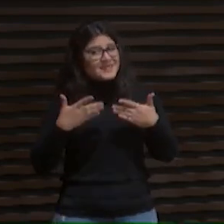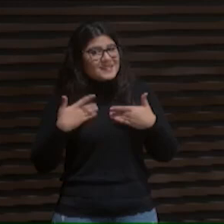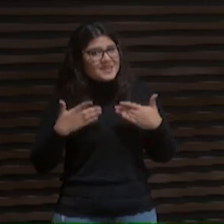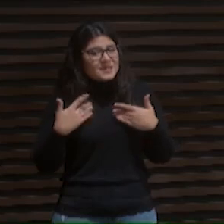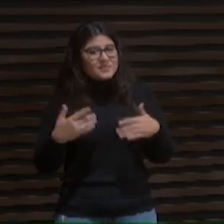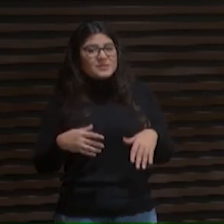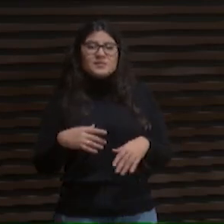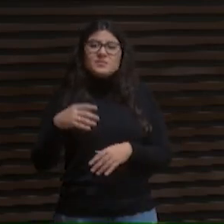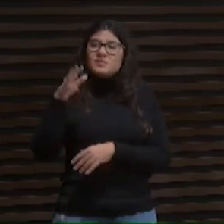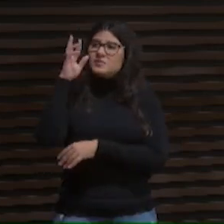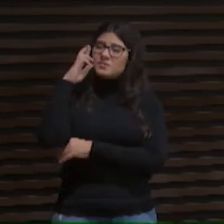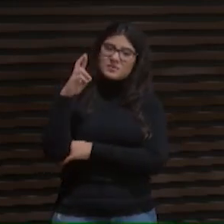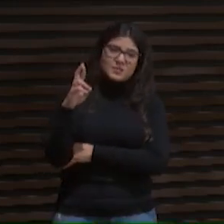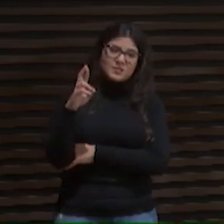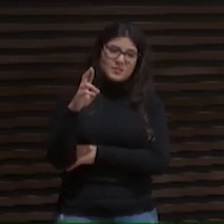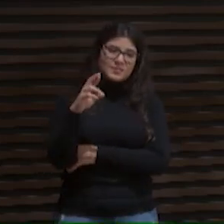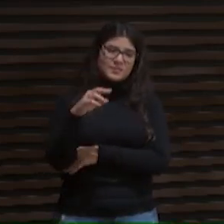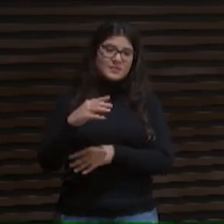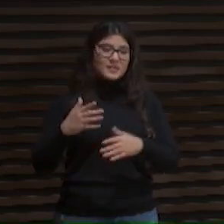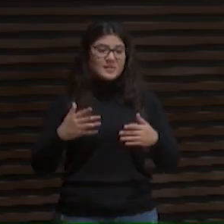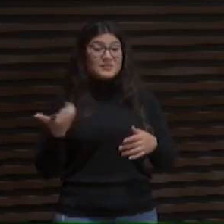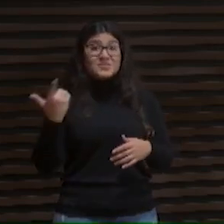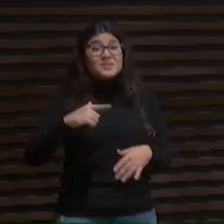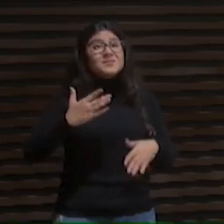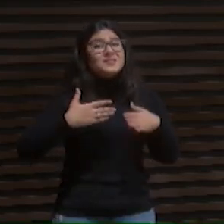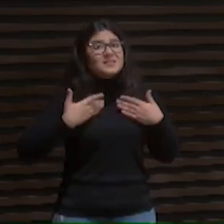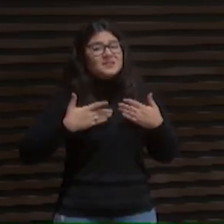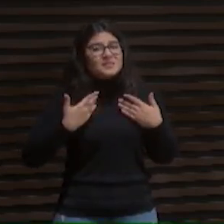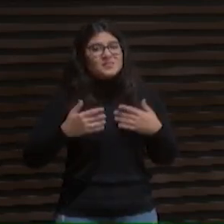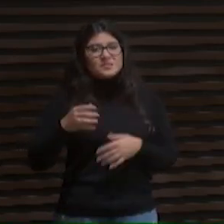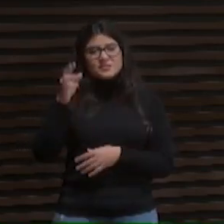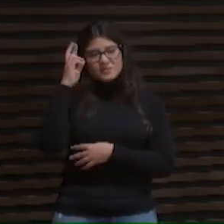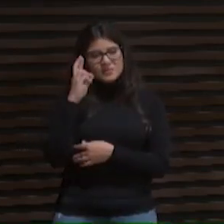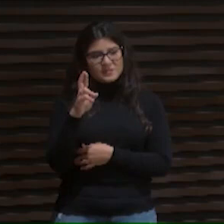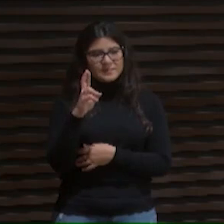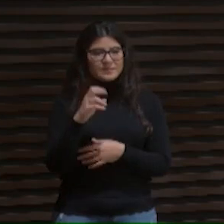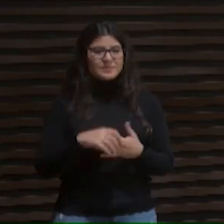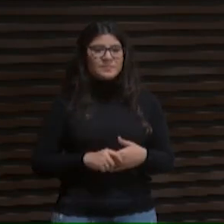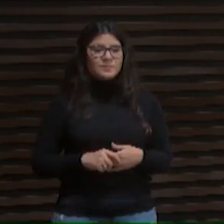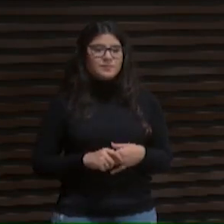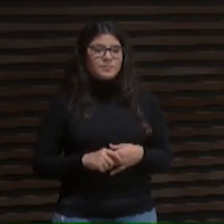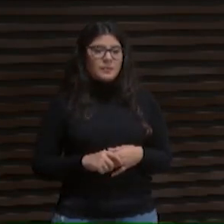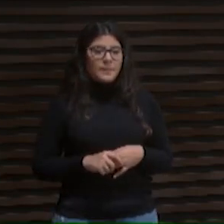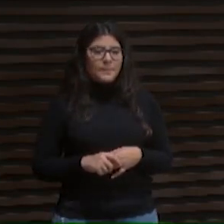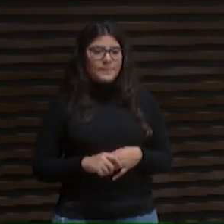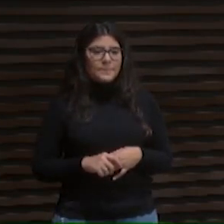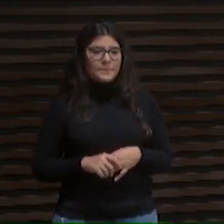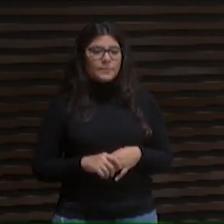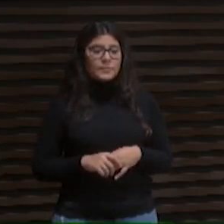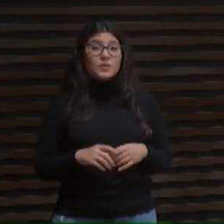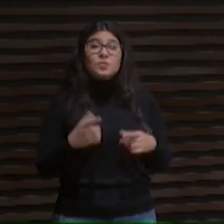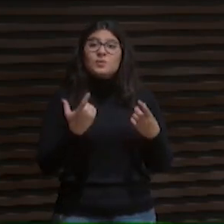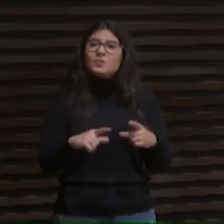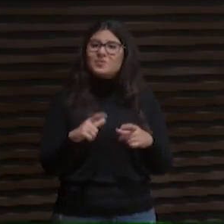quem? No Senhor. Mais uma vez vos digo, alegrai-vos no Senhor. Mas onde